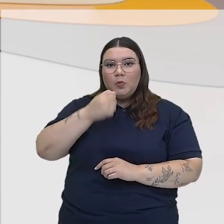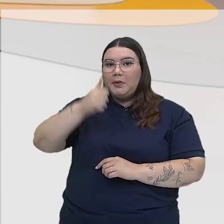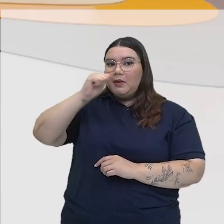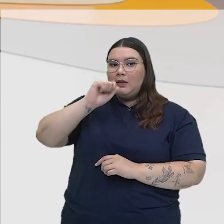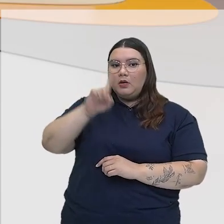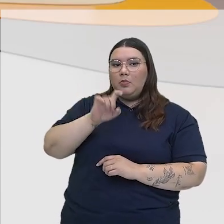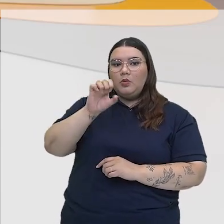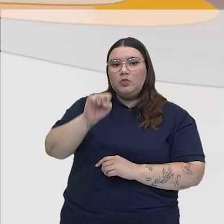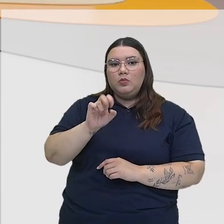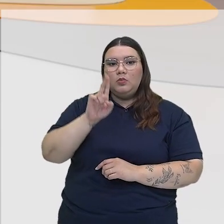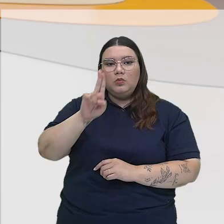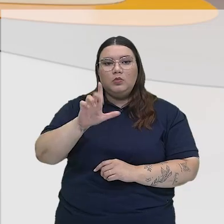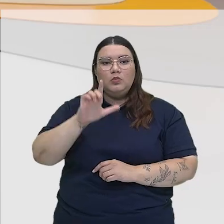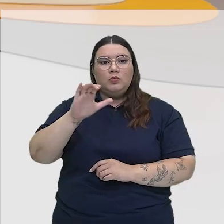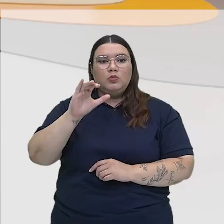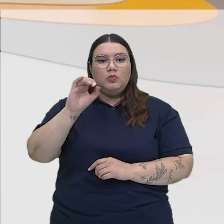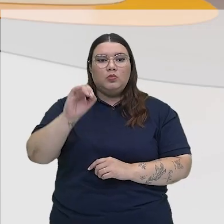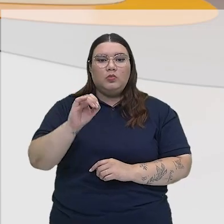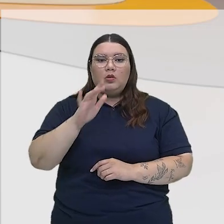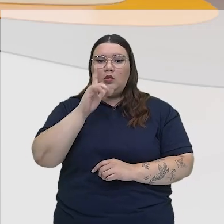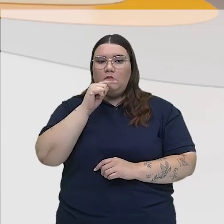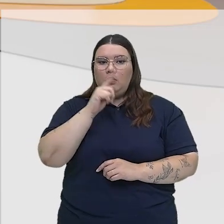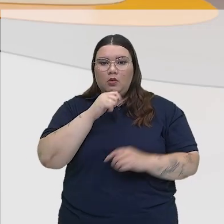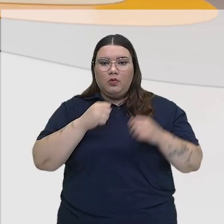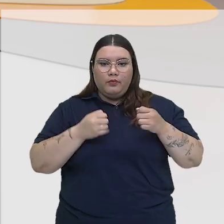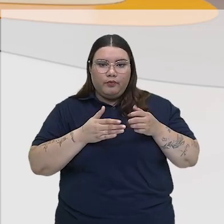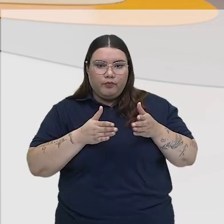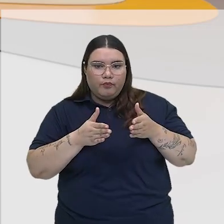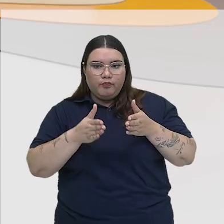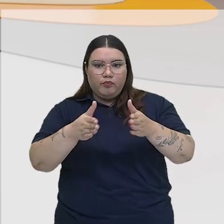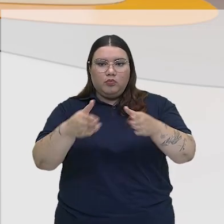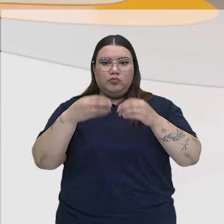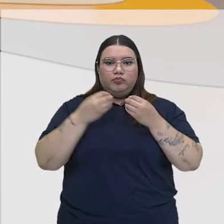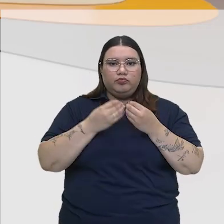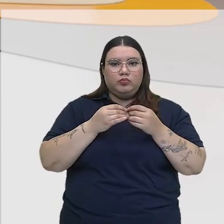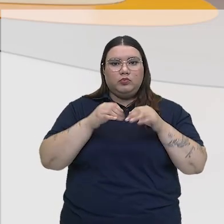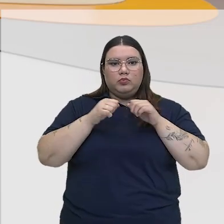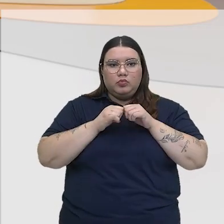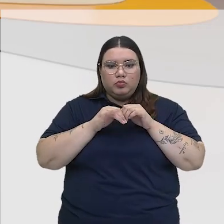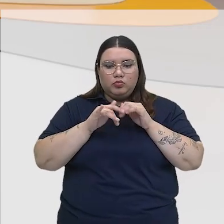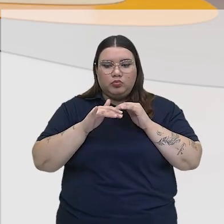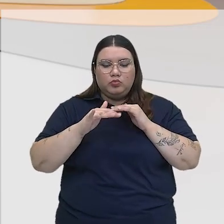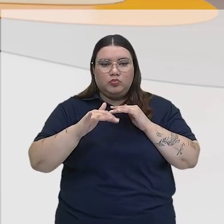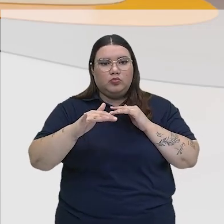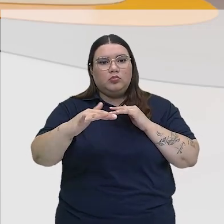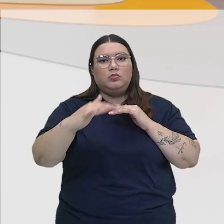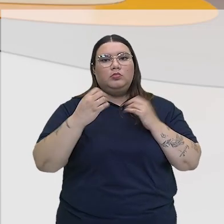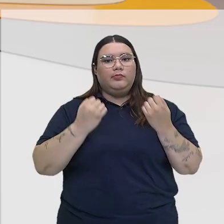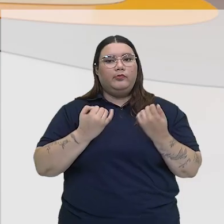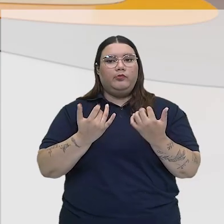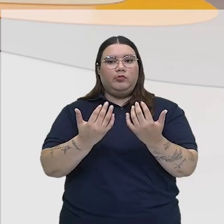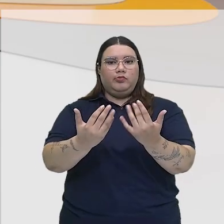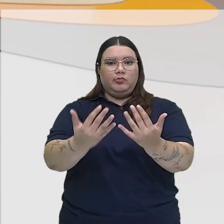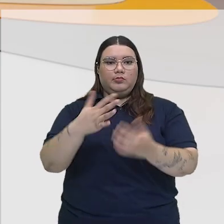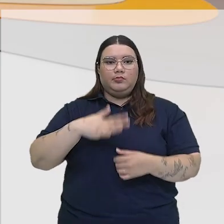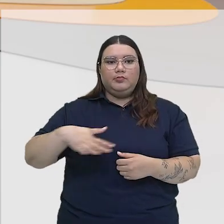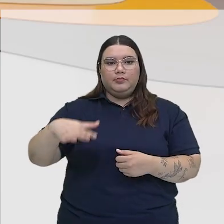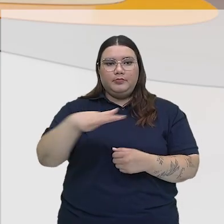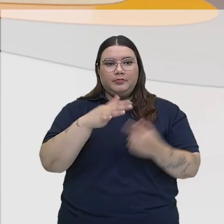Então, a gente tem esse sulco aí onde vai passar a água e vai levar a água para toda a plantação de